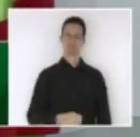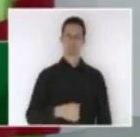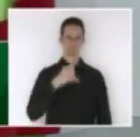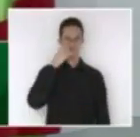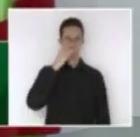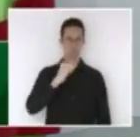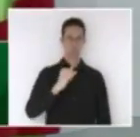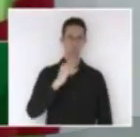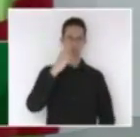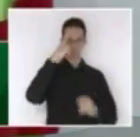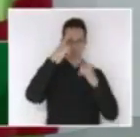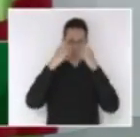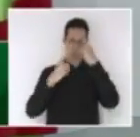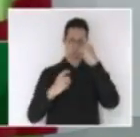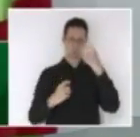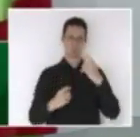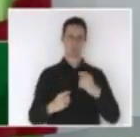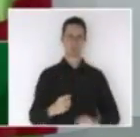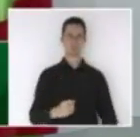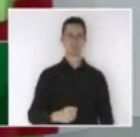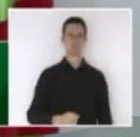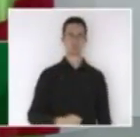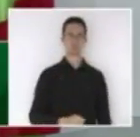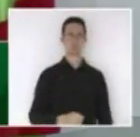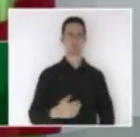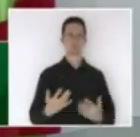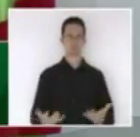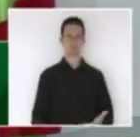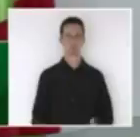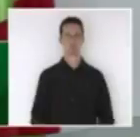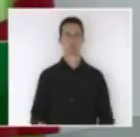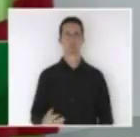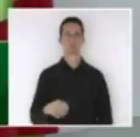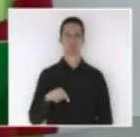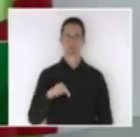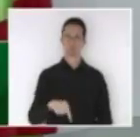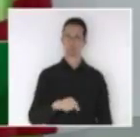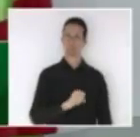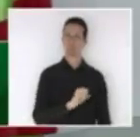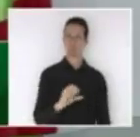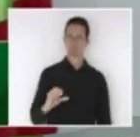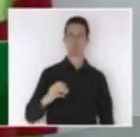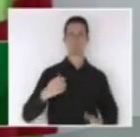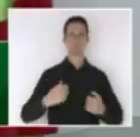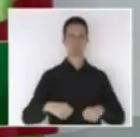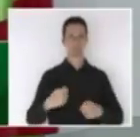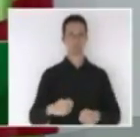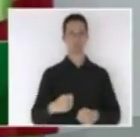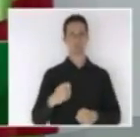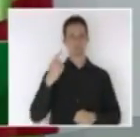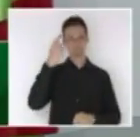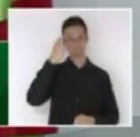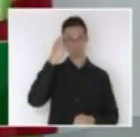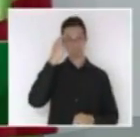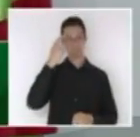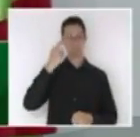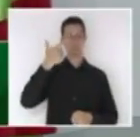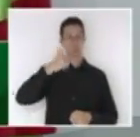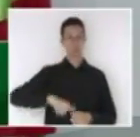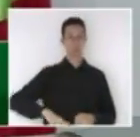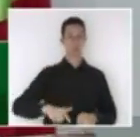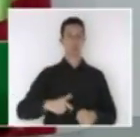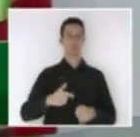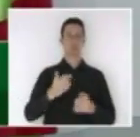à criminalidade. Então, o Estado tem que rever essas questões e